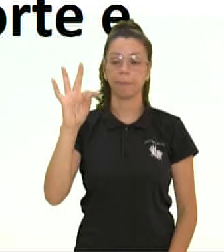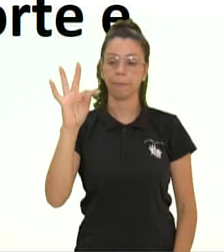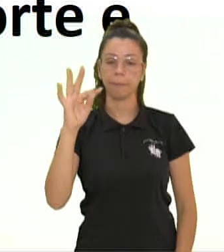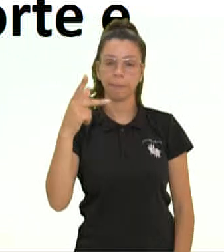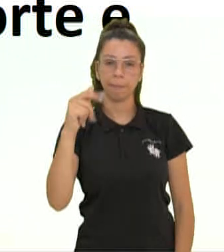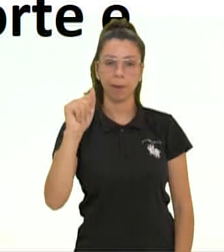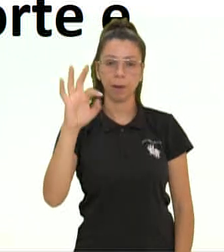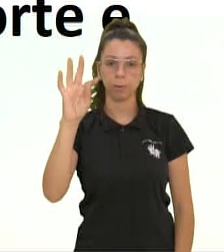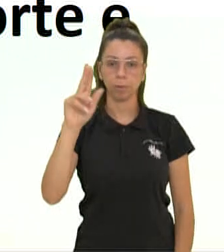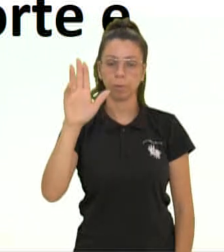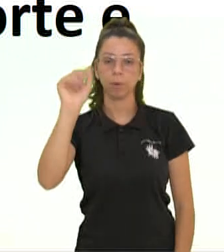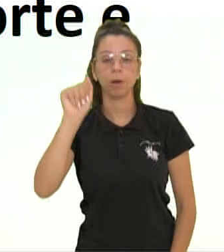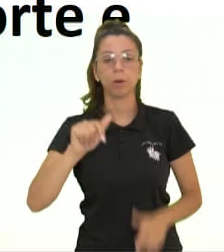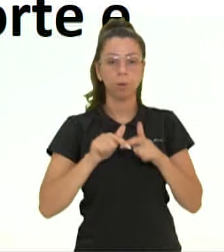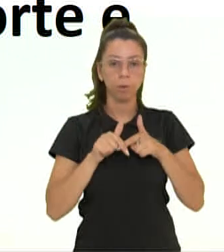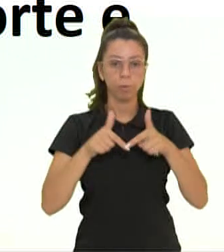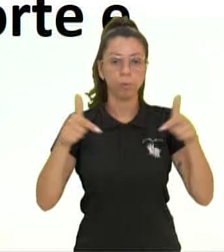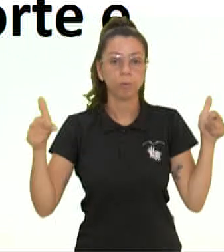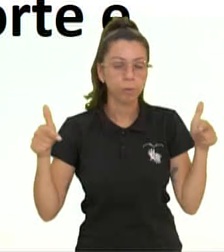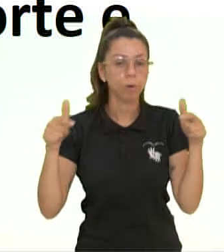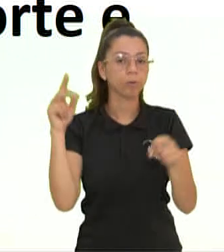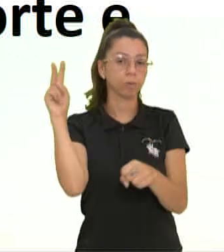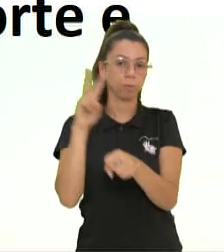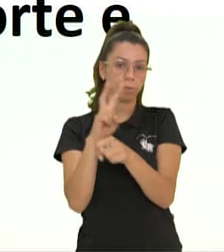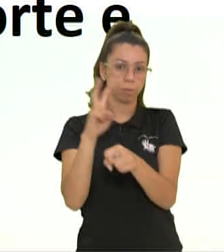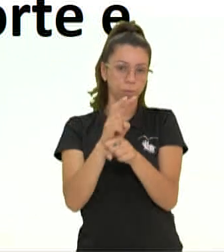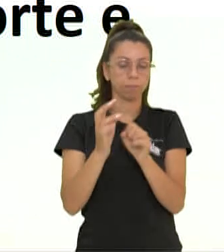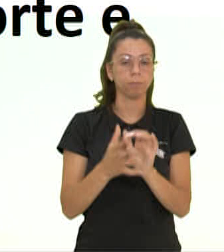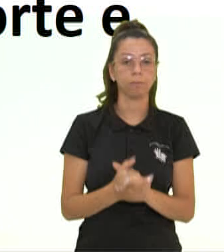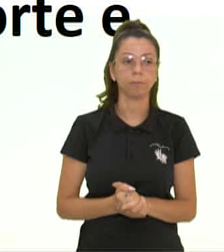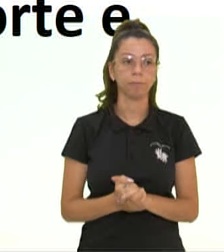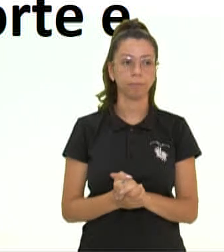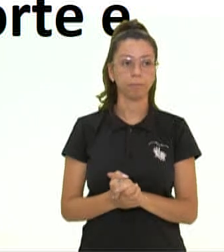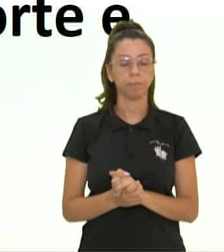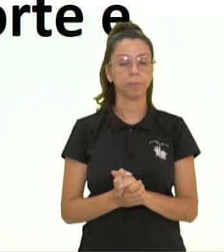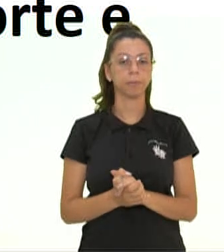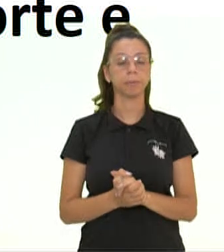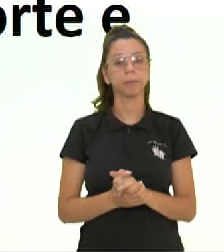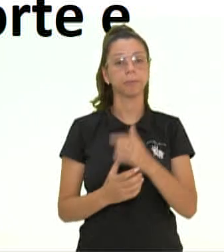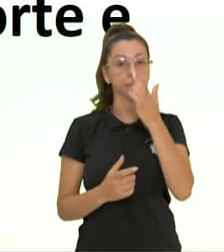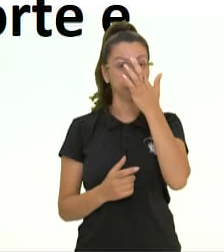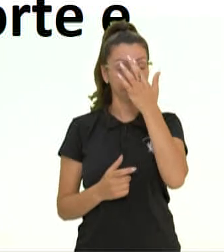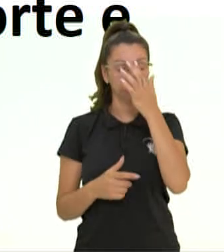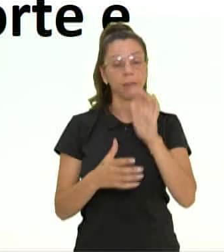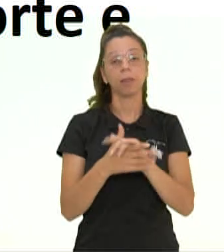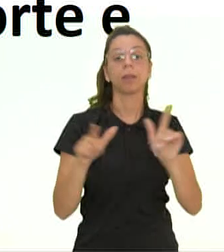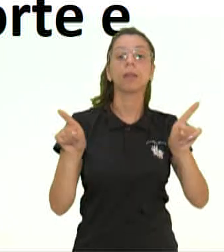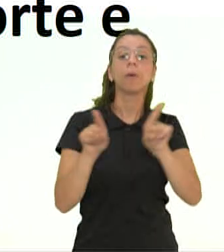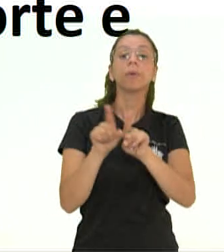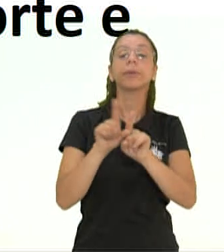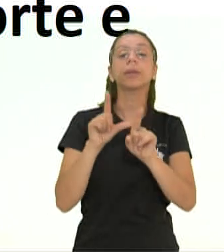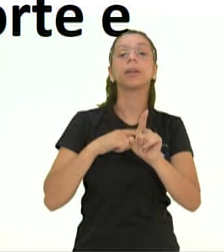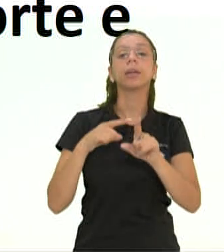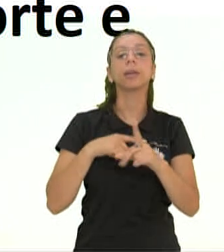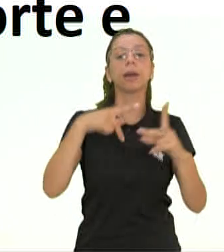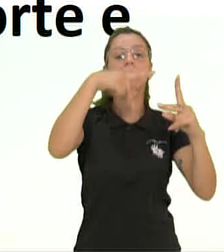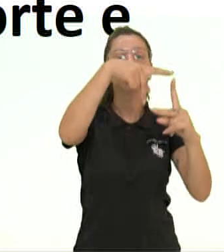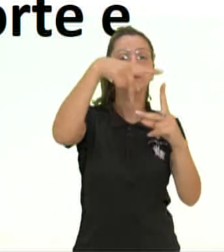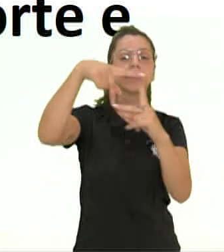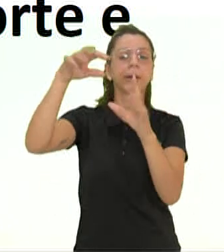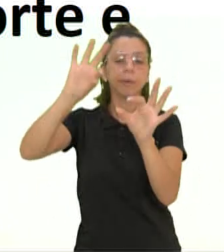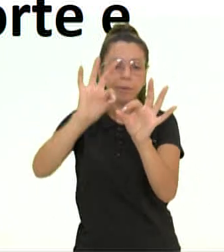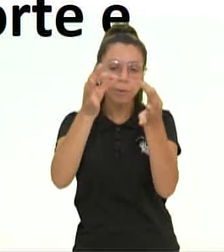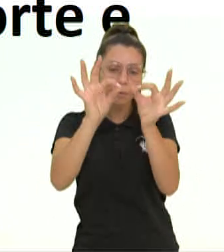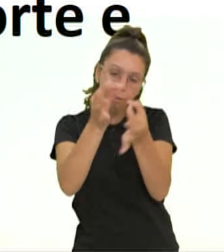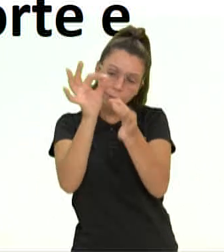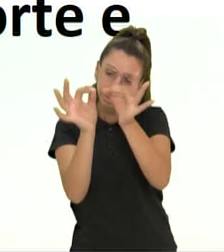Ó, sorte e proteção. Patuás são esses retângulos feitos de tecidos, costurados à mão, né, enchido com palha,